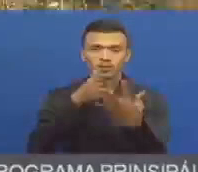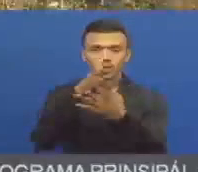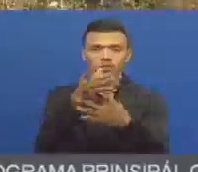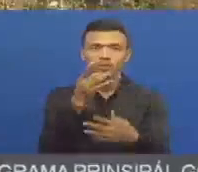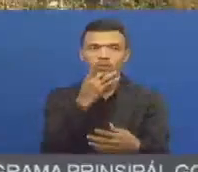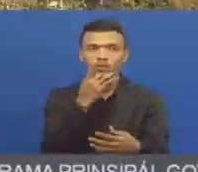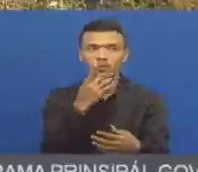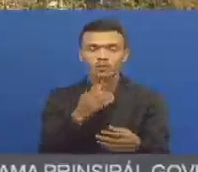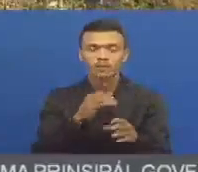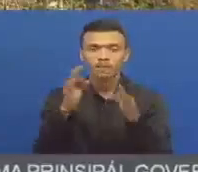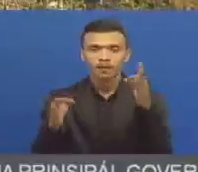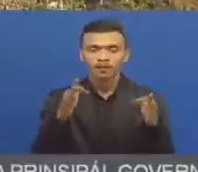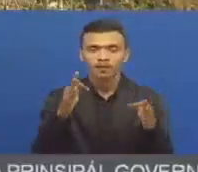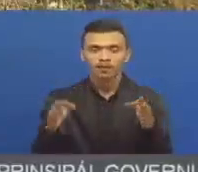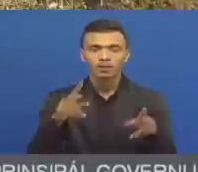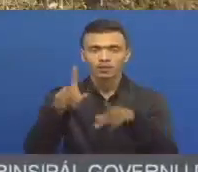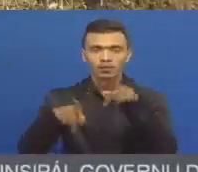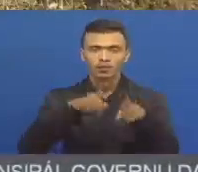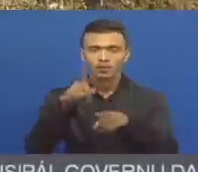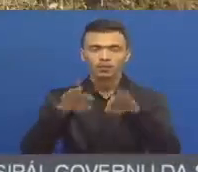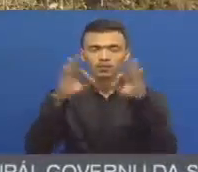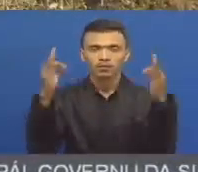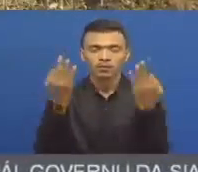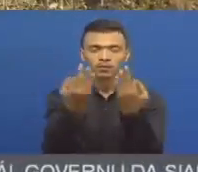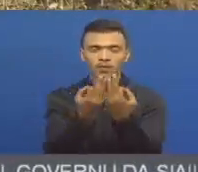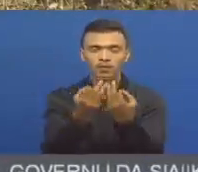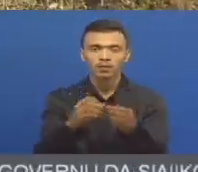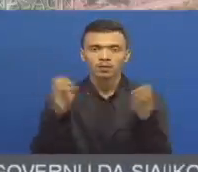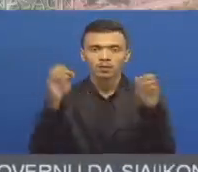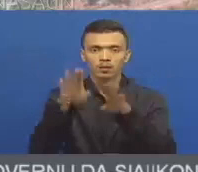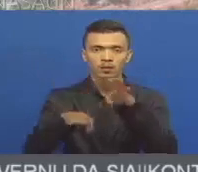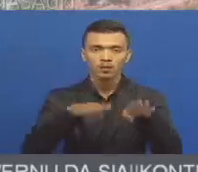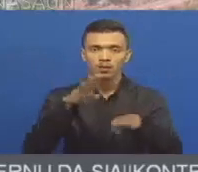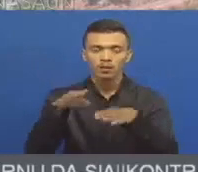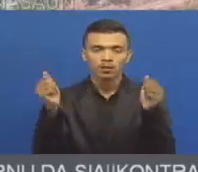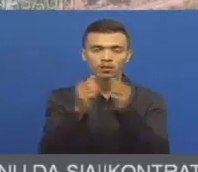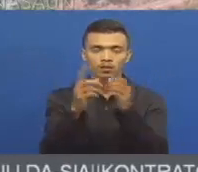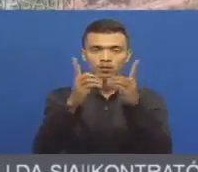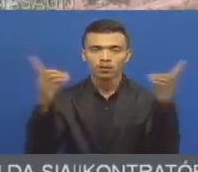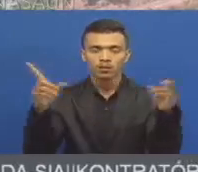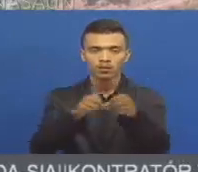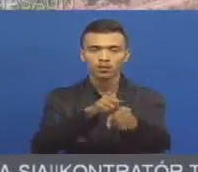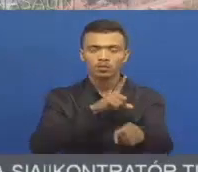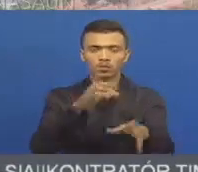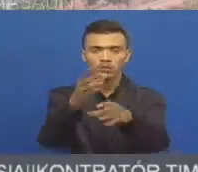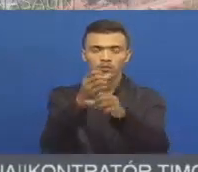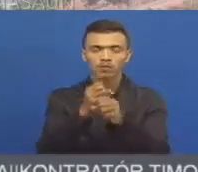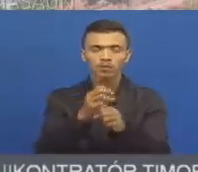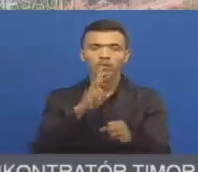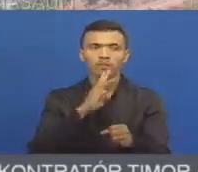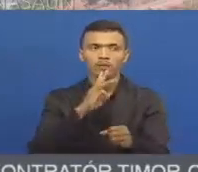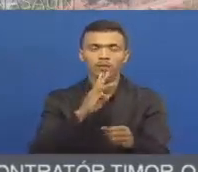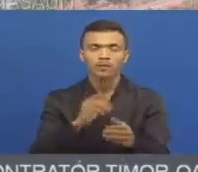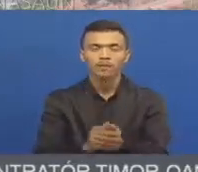eletricidade. Enquanto vemos, a comunidade é uma cá em Hirakne, lá a distância do, onde vai curubê e remota com a Snafar.